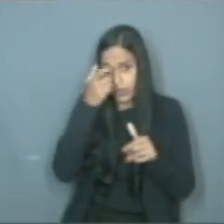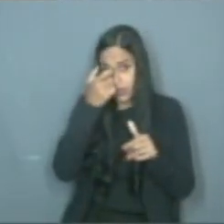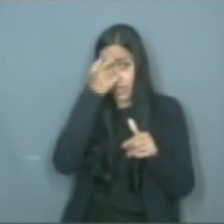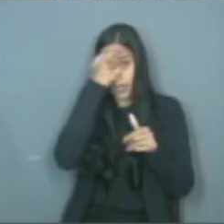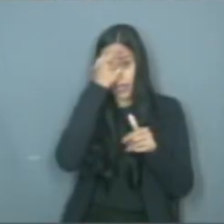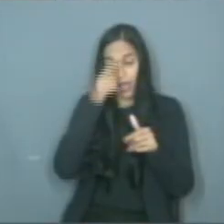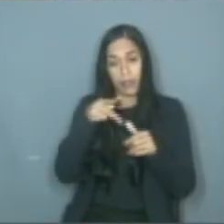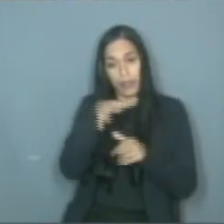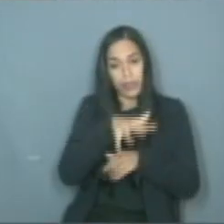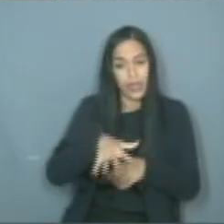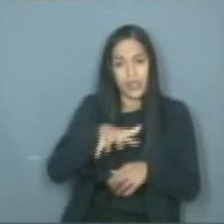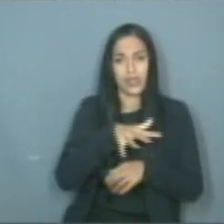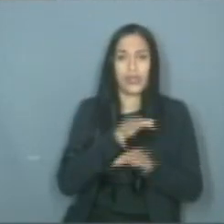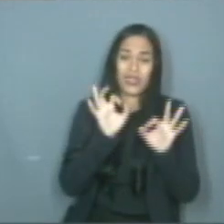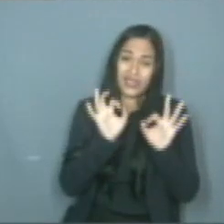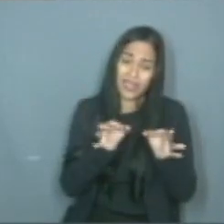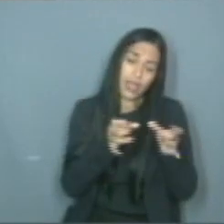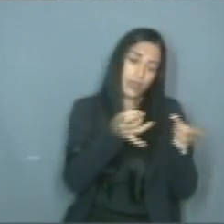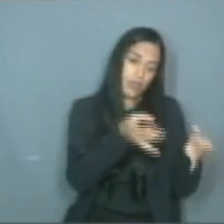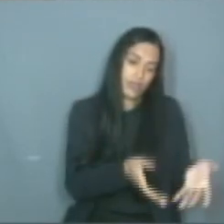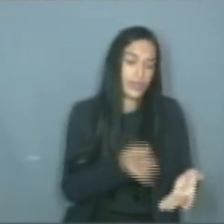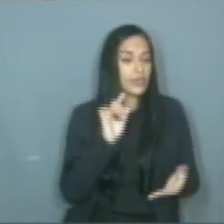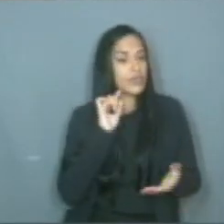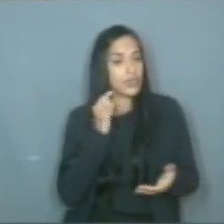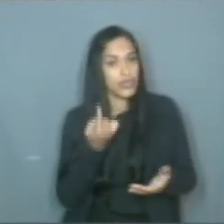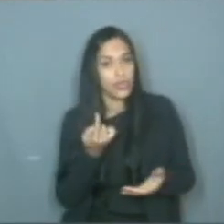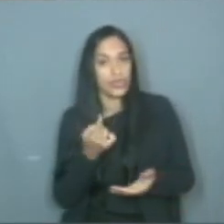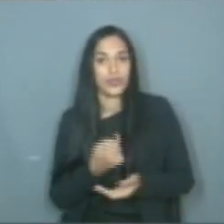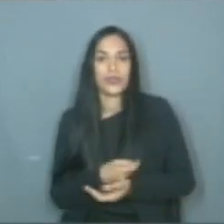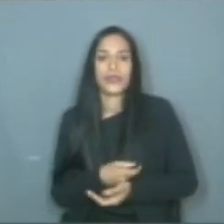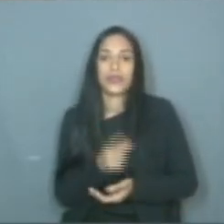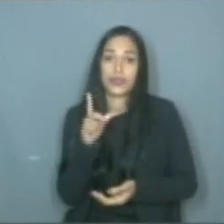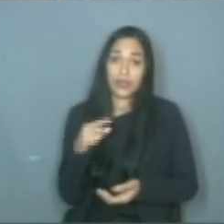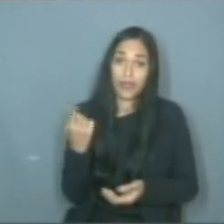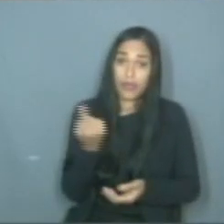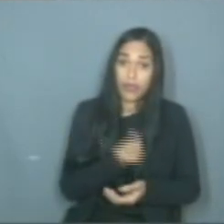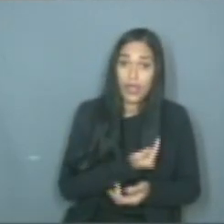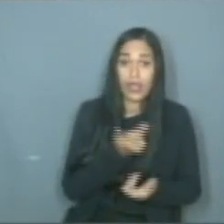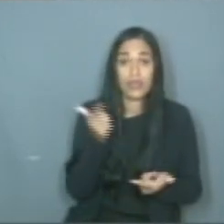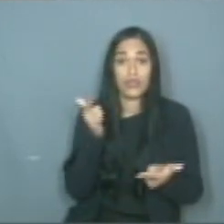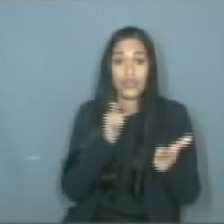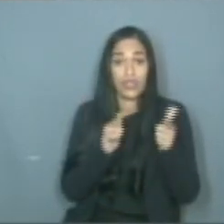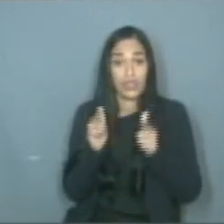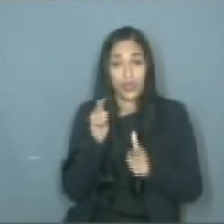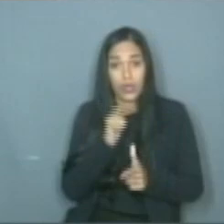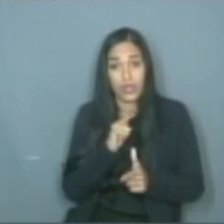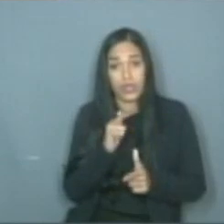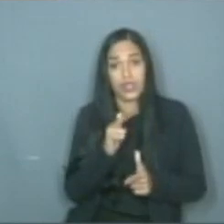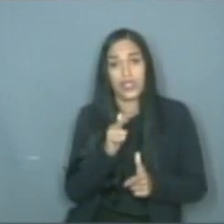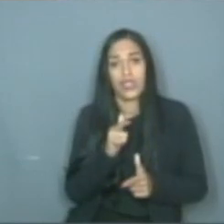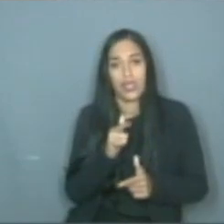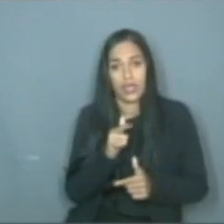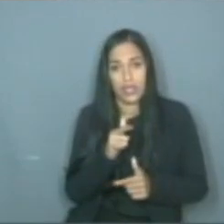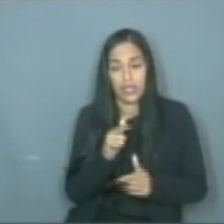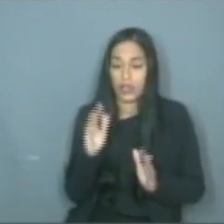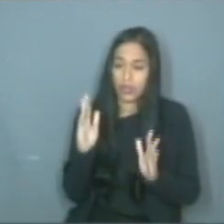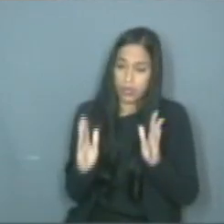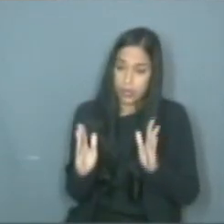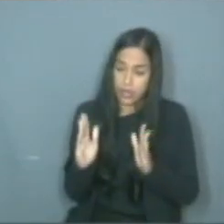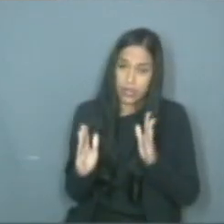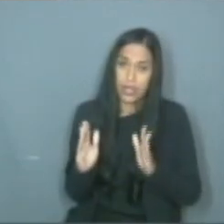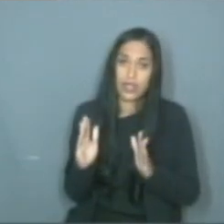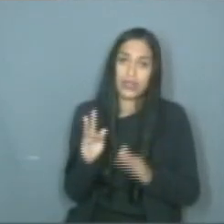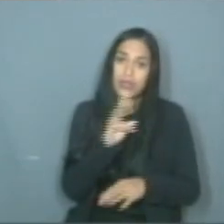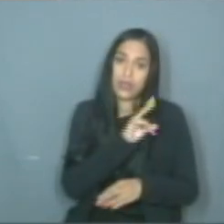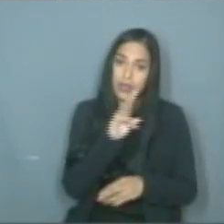a destinação correta, e assim a gente possa contribuir enquanto mandato,